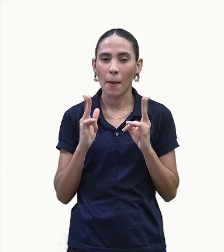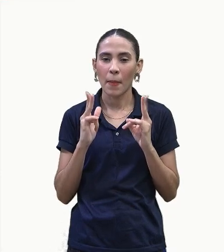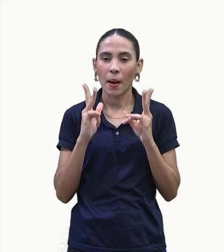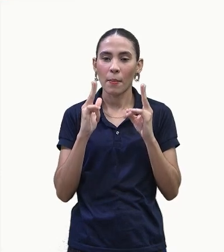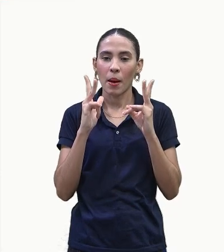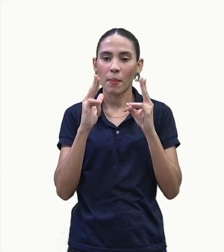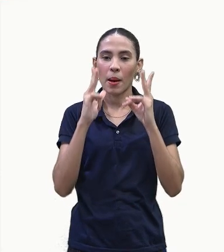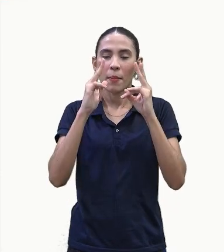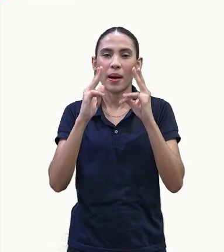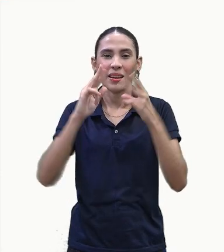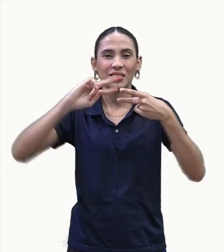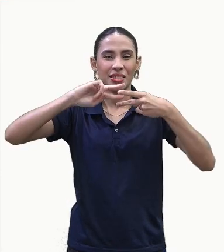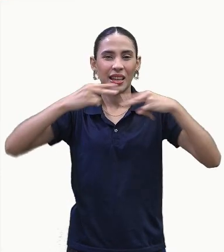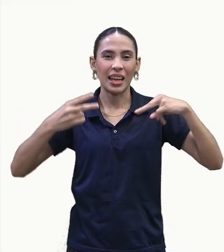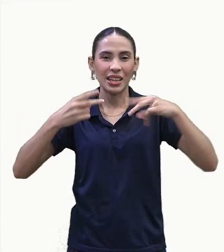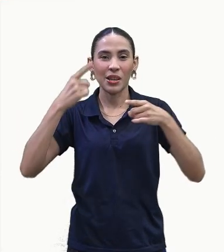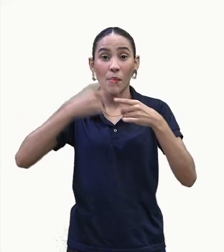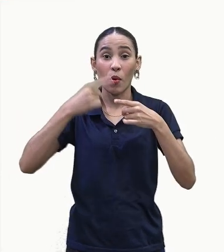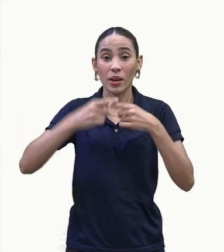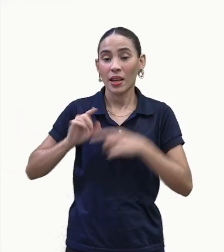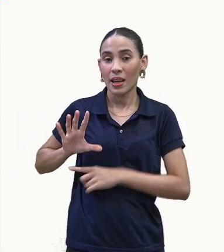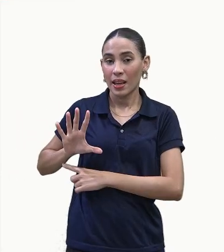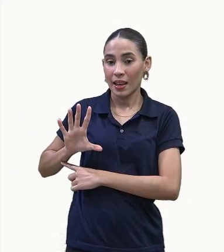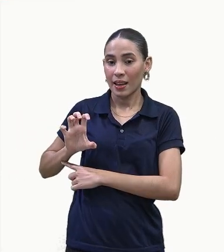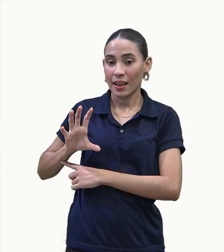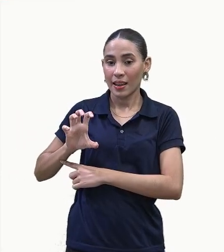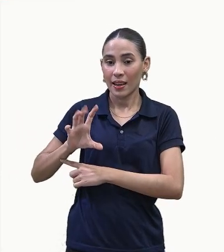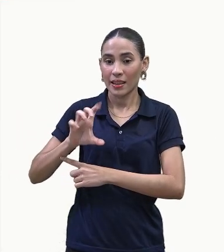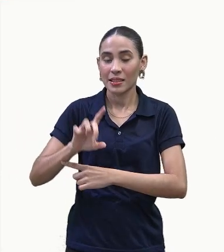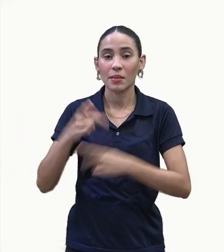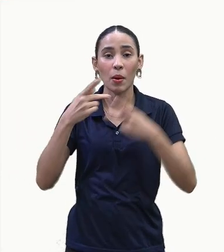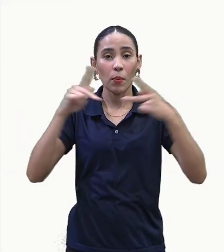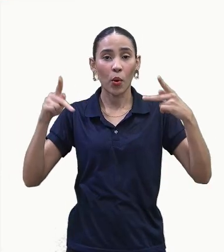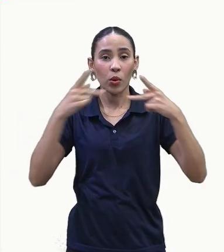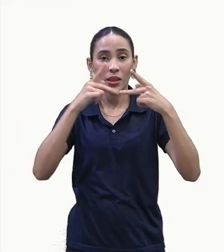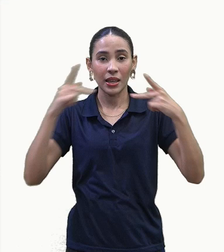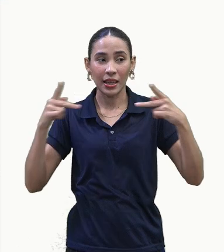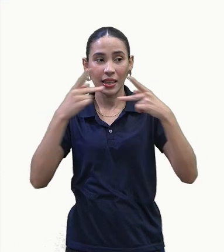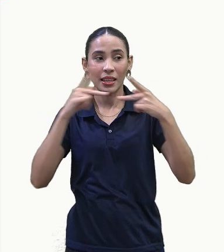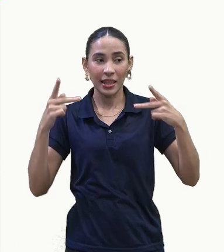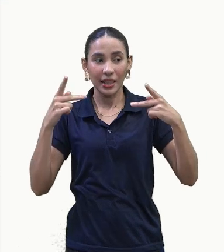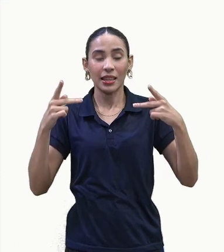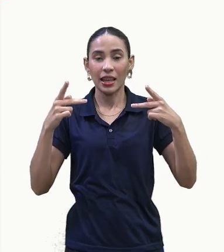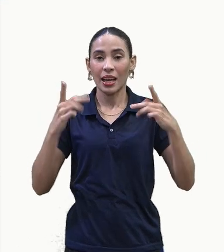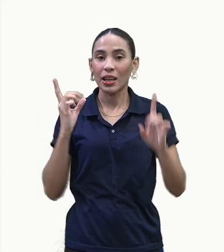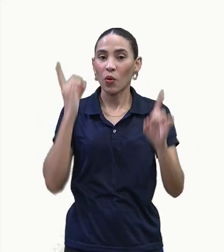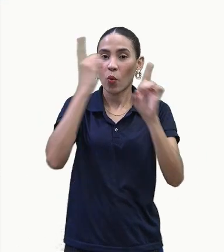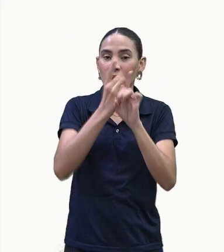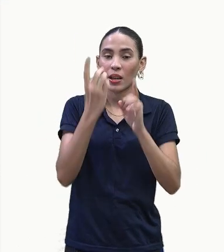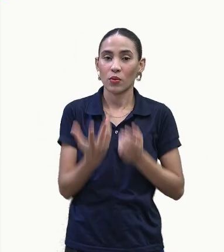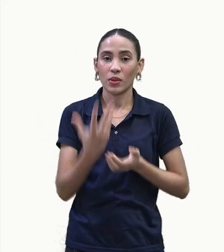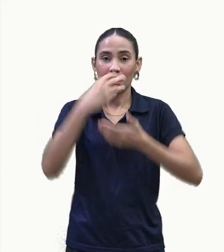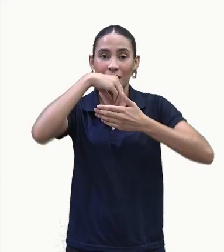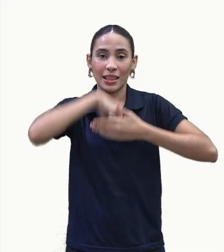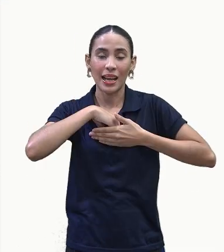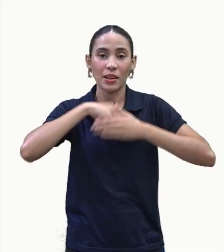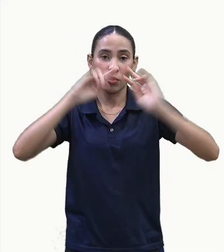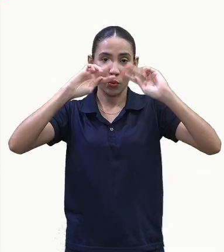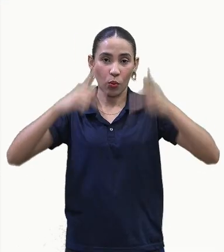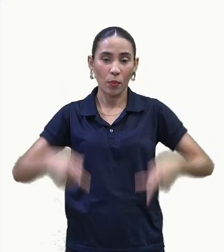quê? Enzimas, elas são proteínas que são encontradas no corpo dos seres vivos.